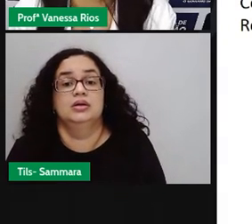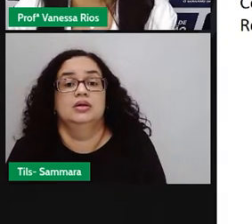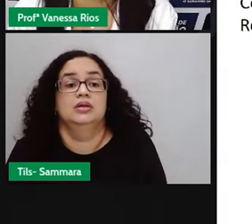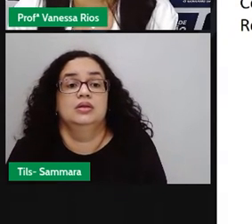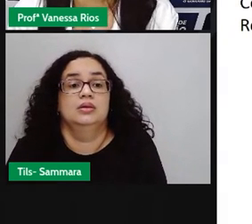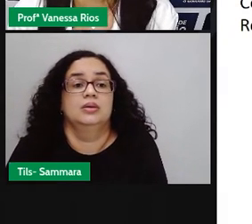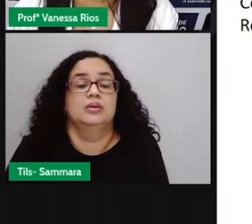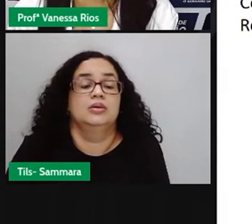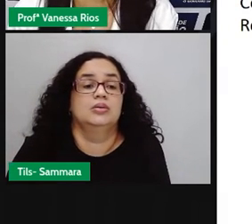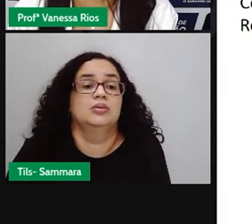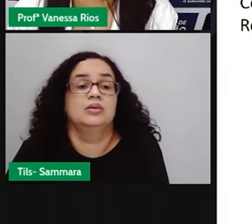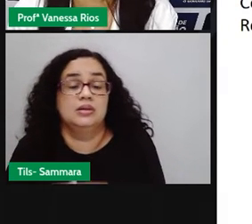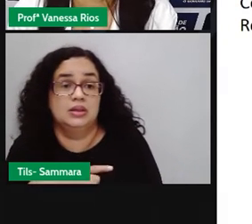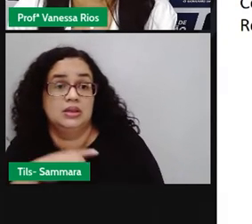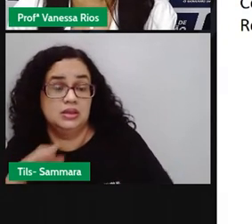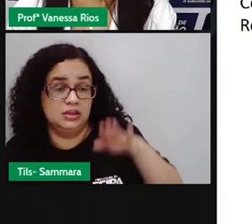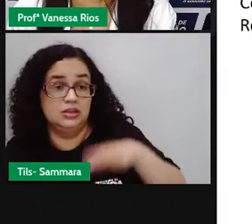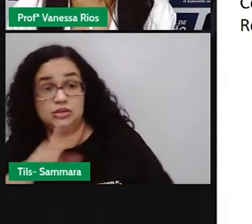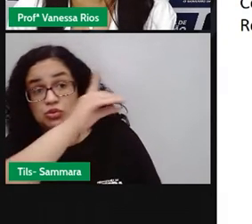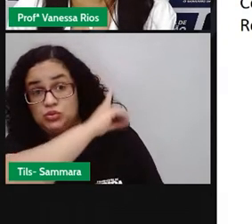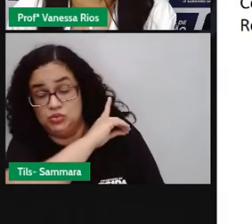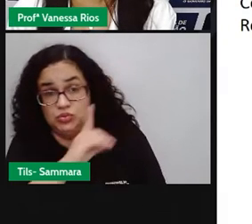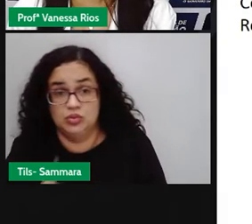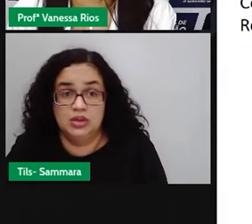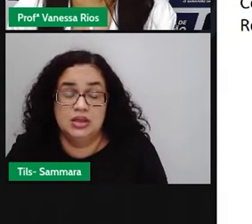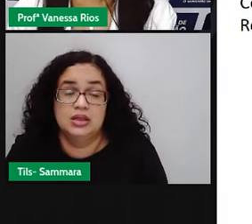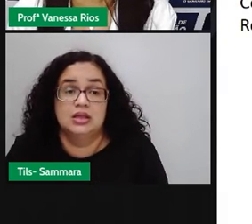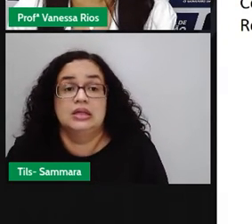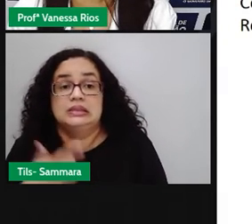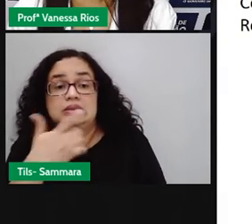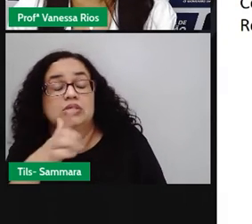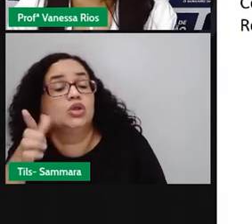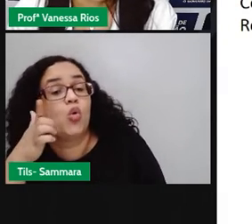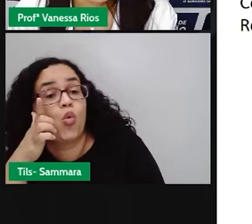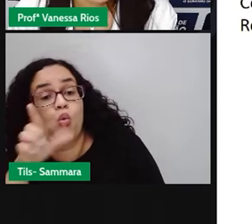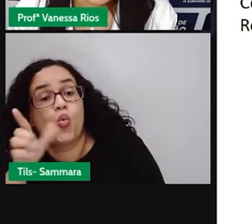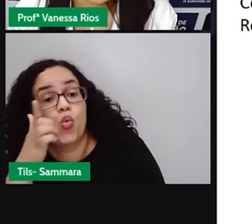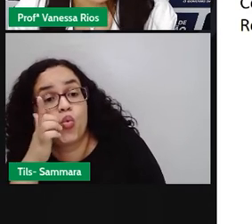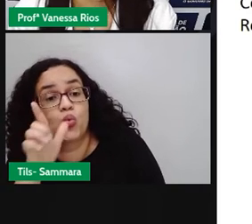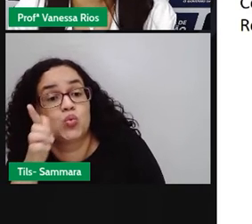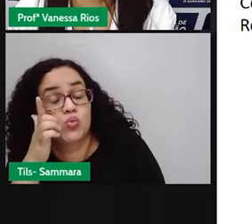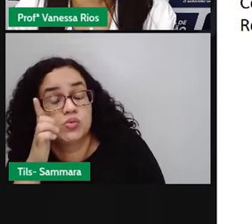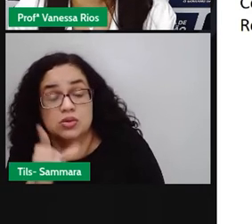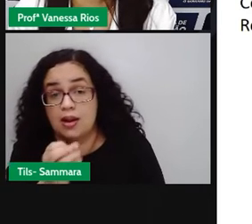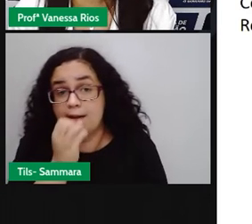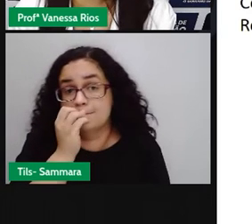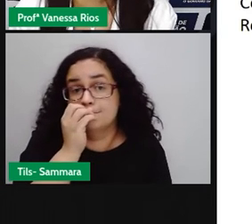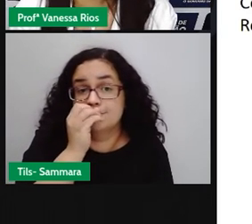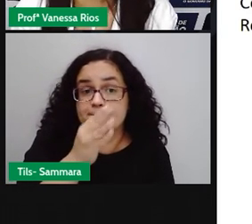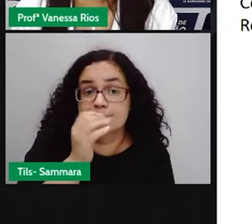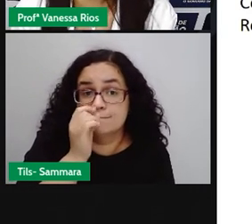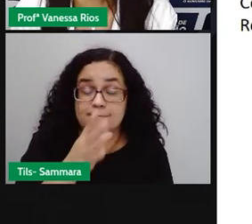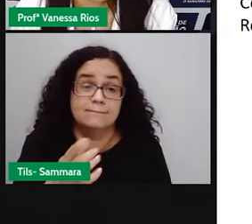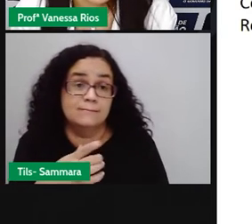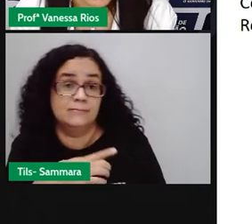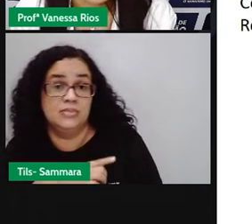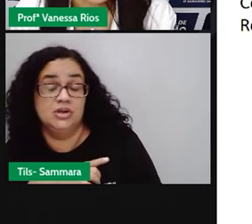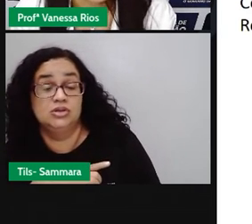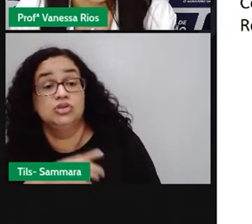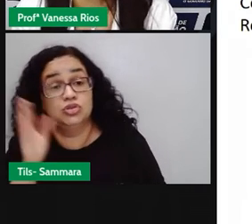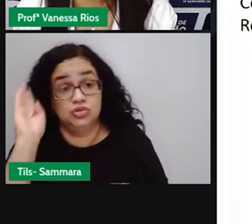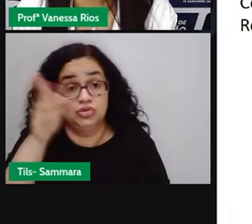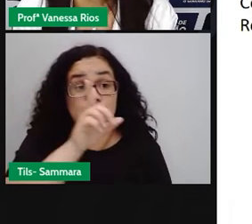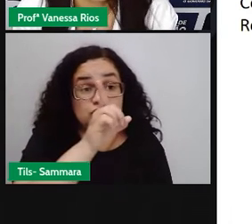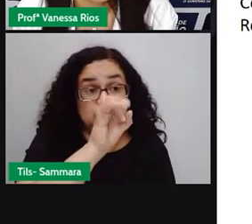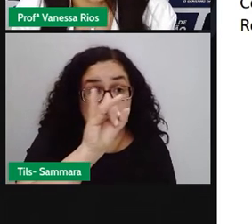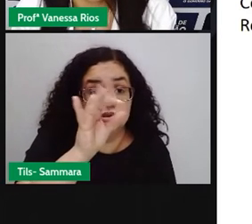militares. Apesar dos deputados não terem aí conseguido votos suficientes para instaurar direta já, né,